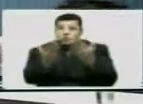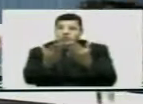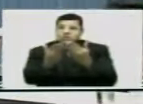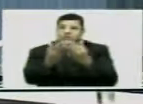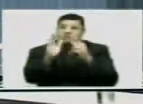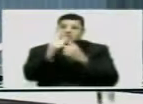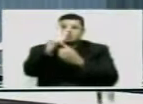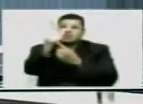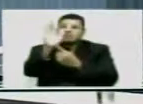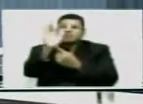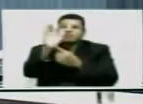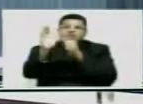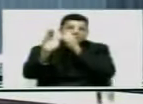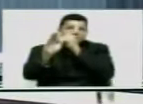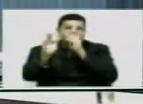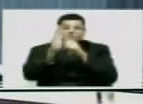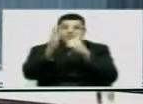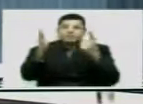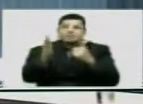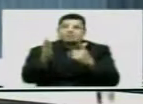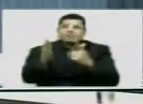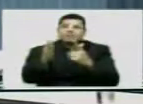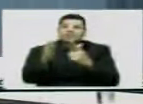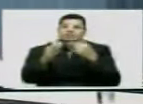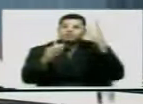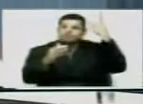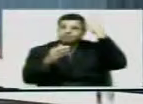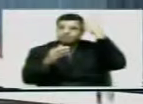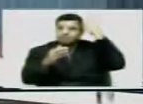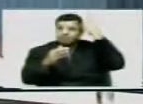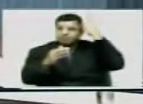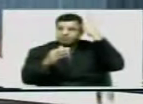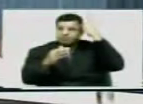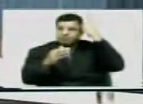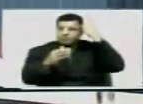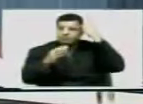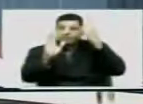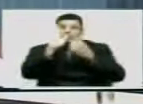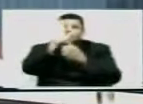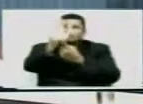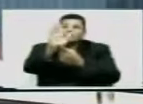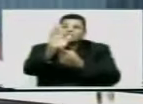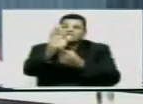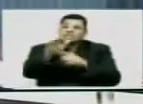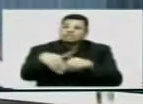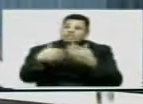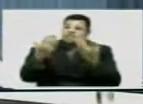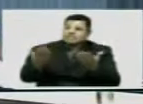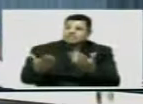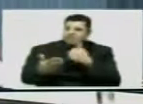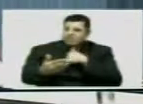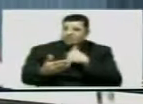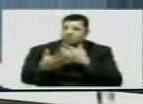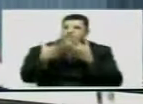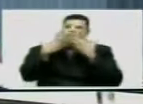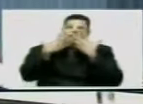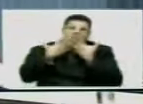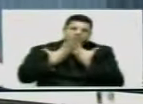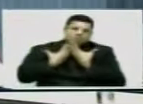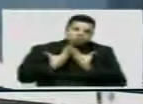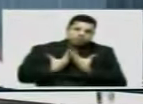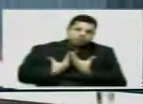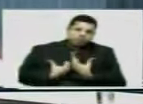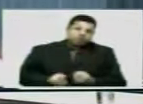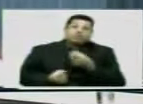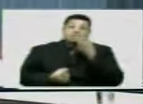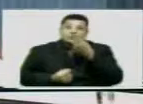o portal UOL, deputado Chico Preto, e o jornal Folha de São Paulo publicam algo que eu cansei de repetir